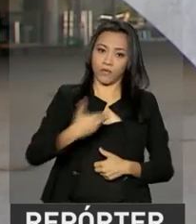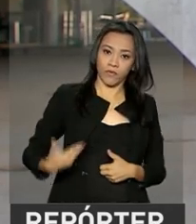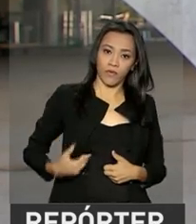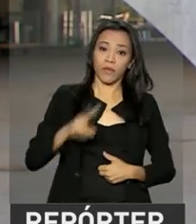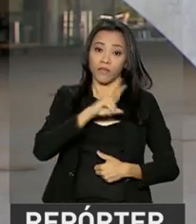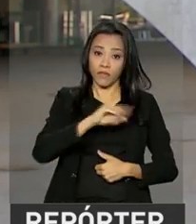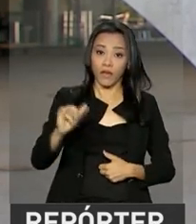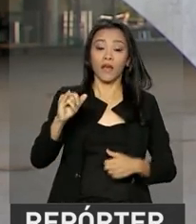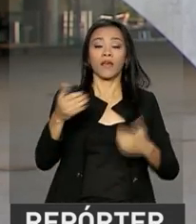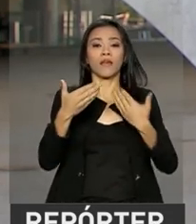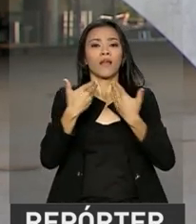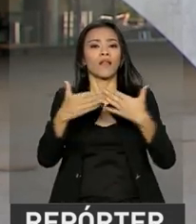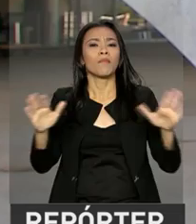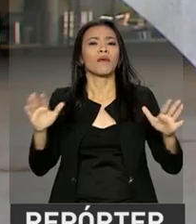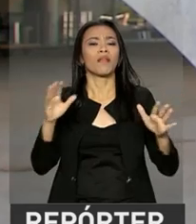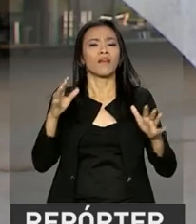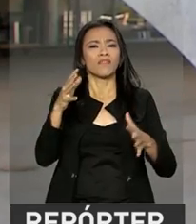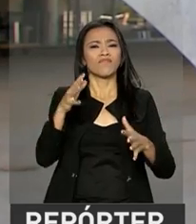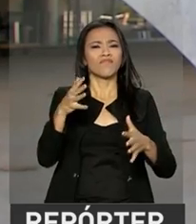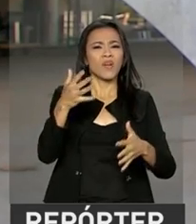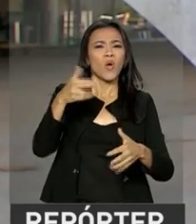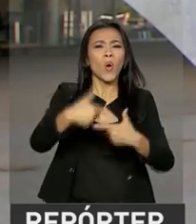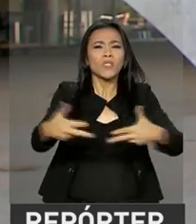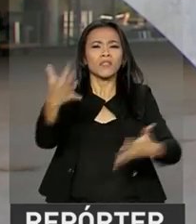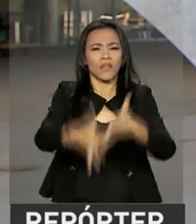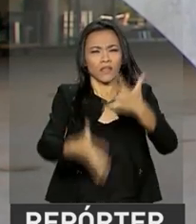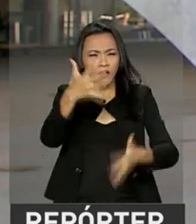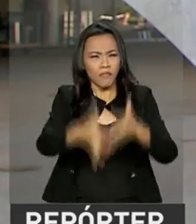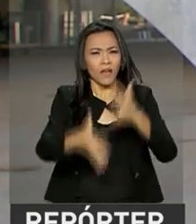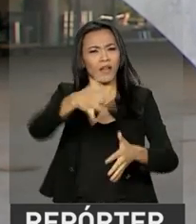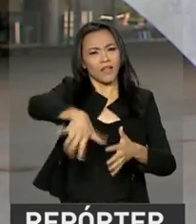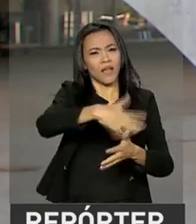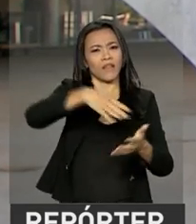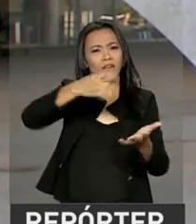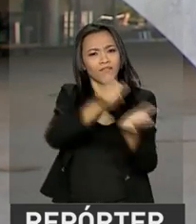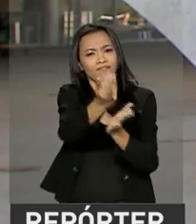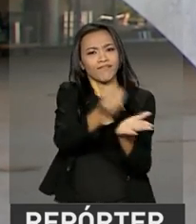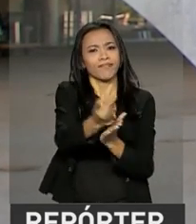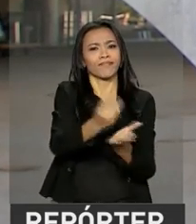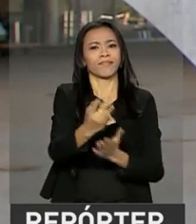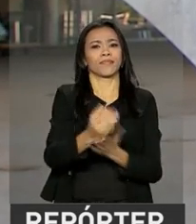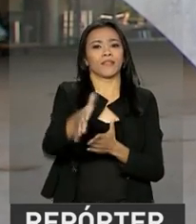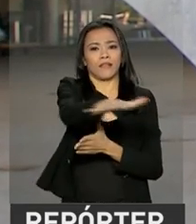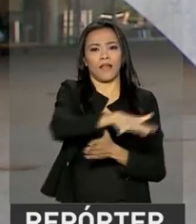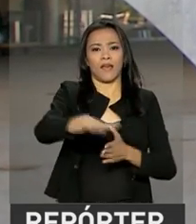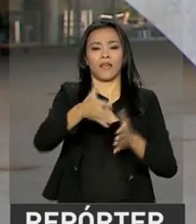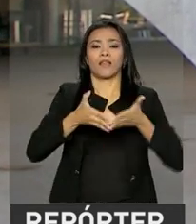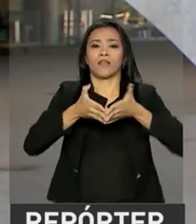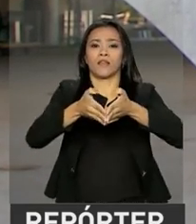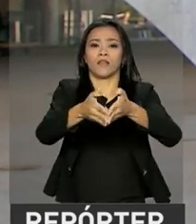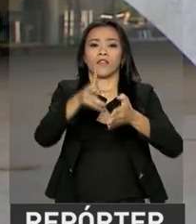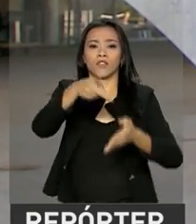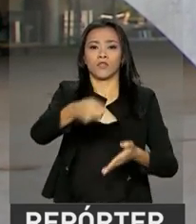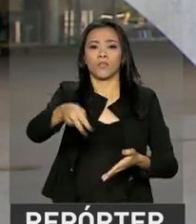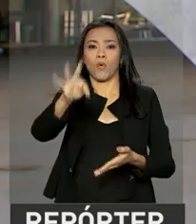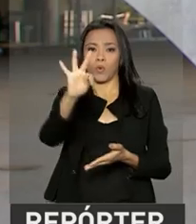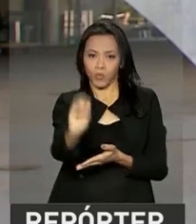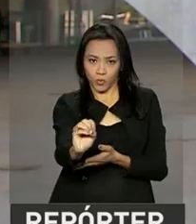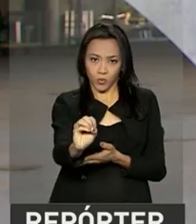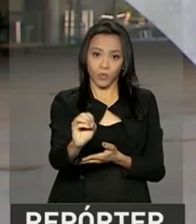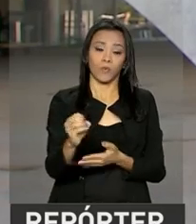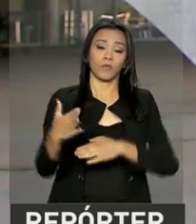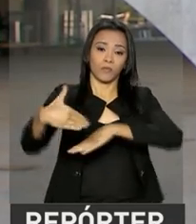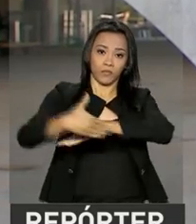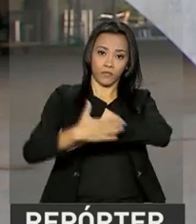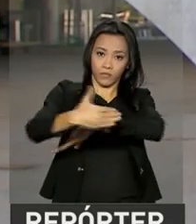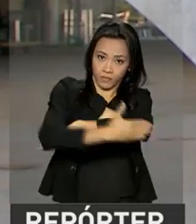investimentos e permitir aí também novos investimentos no setor portuário ainda na agenda do presidente Michel temmin na parte da tarde o presidente